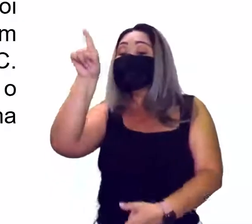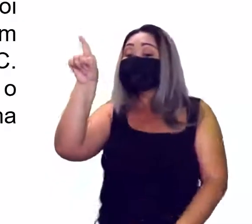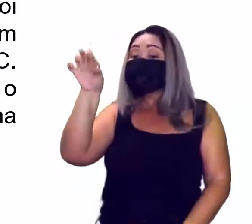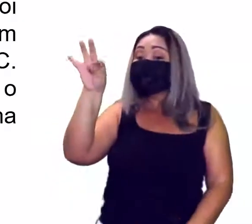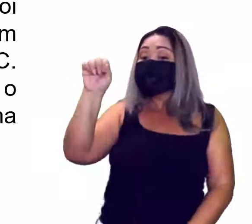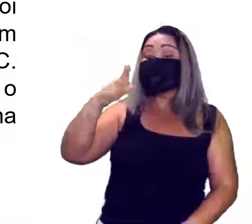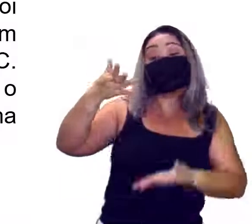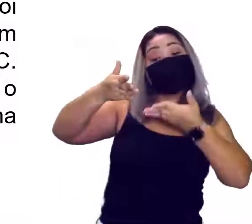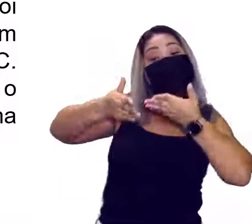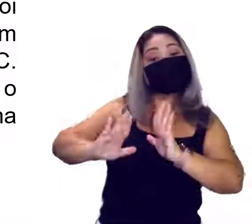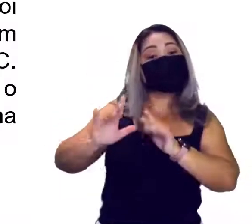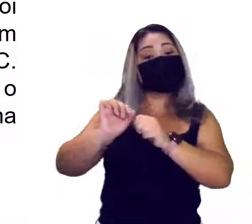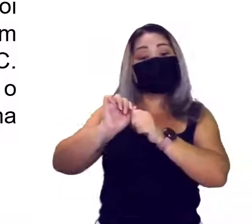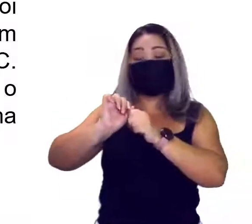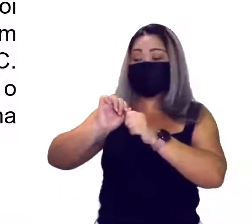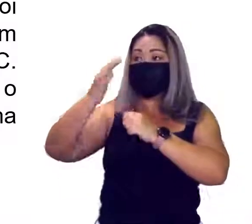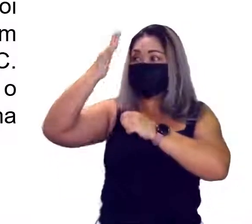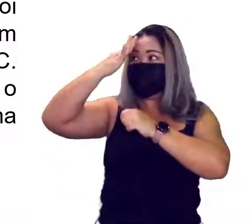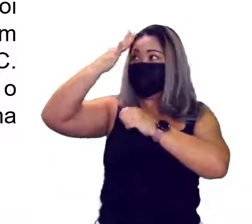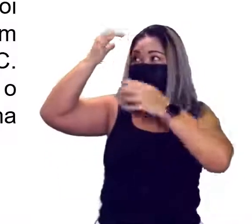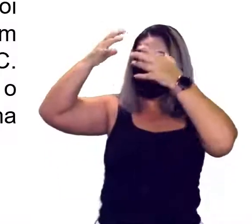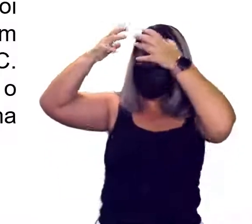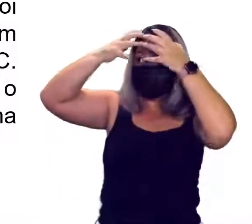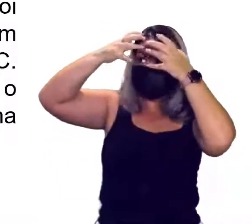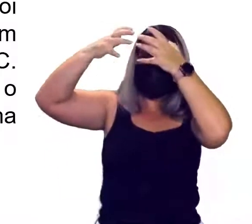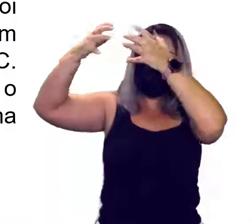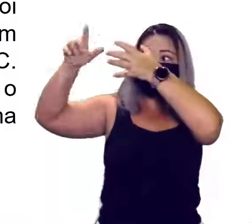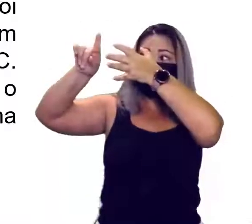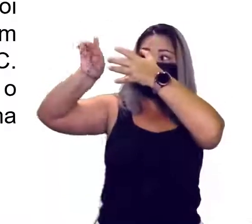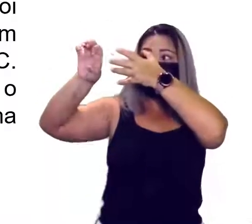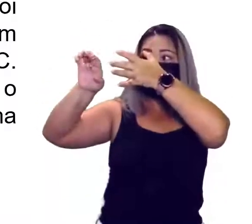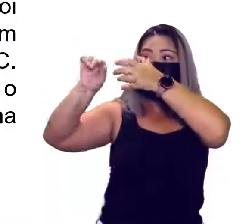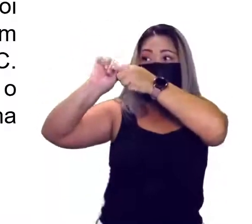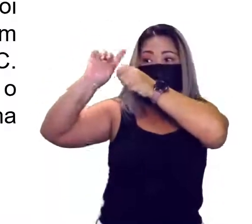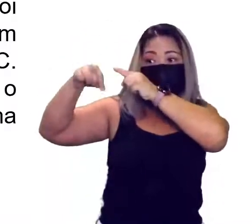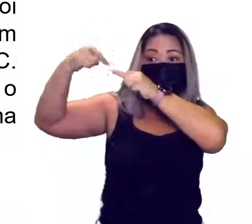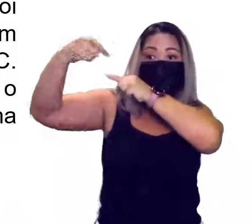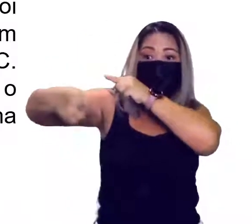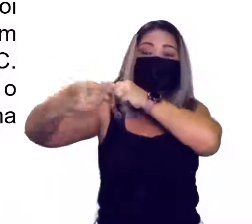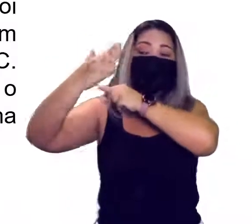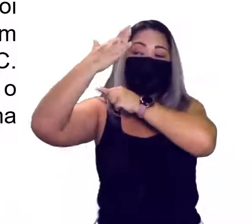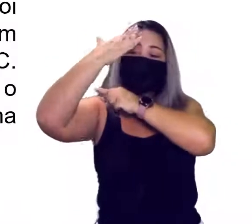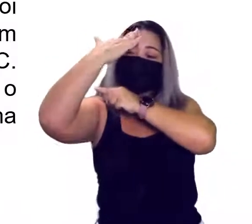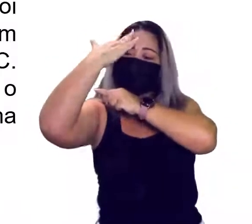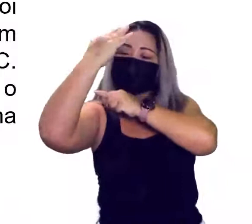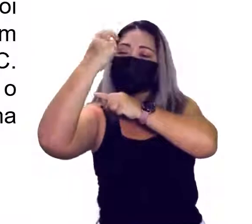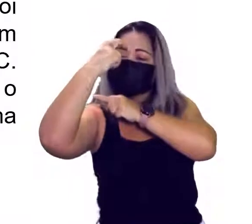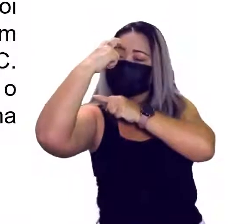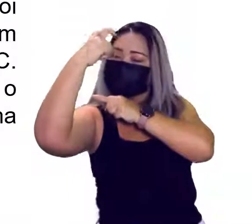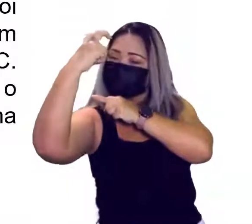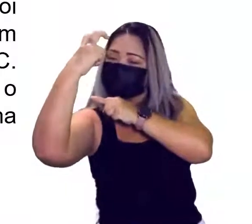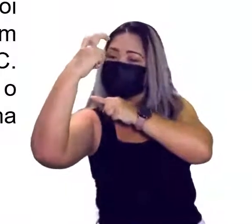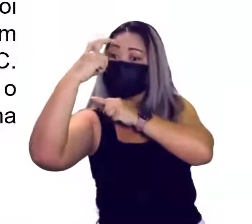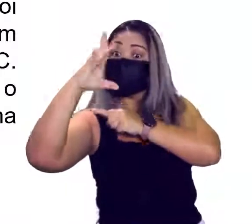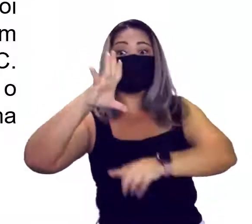nasceu da cabeça de Zeus, né? E por isso era sábia e corajosa, olha só.